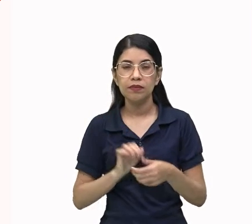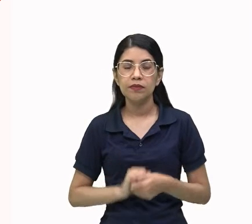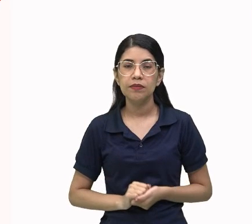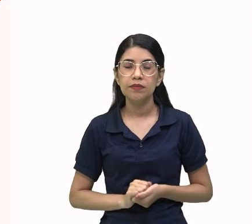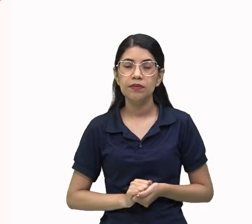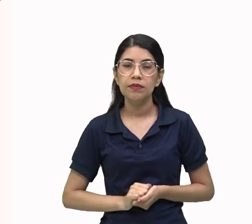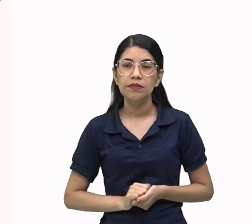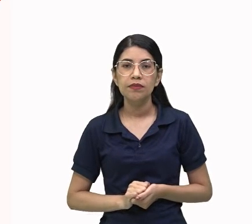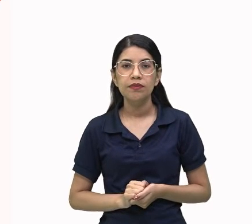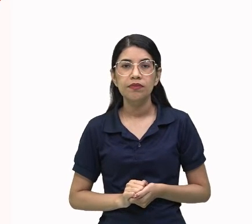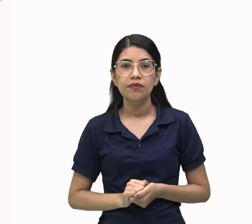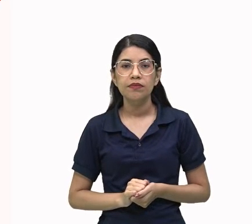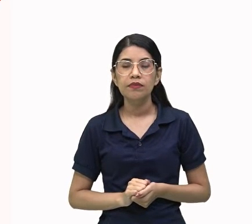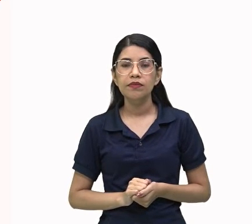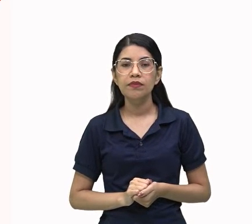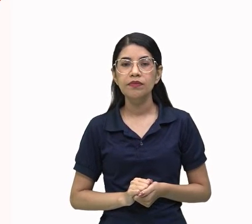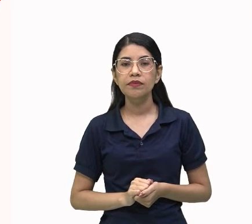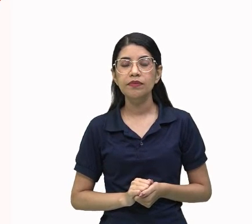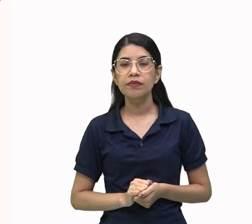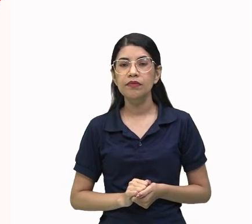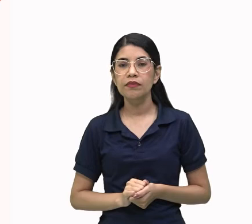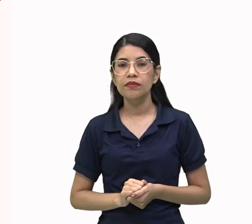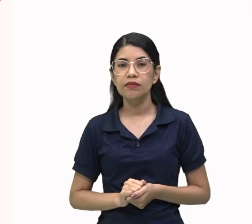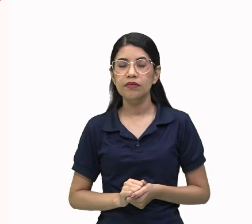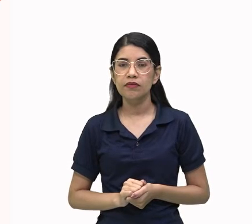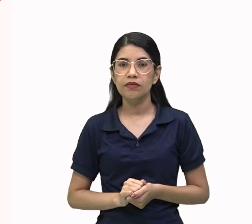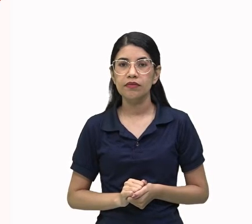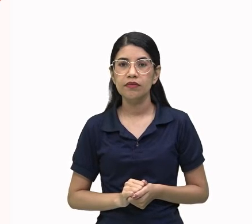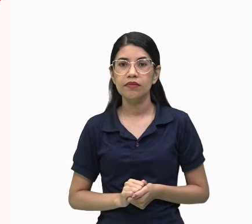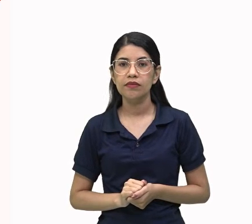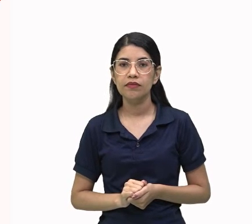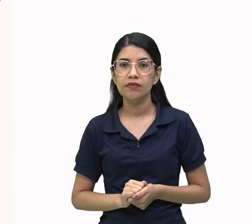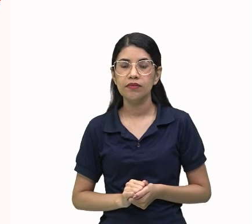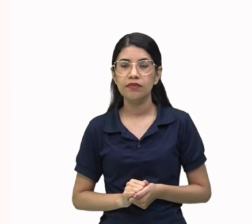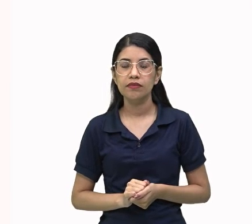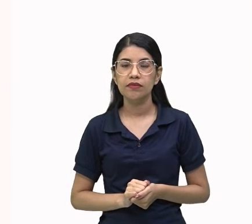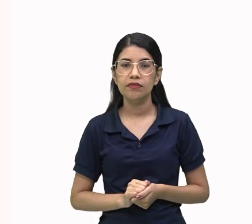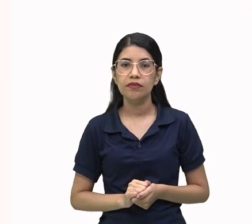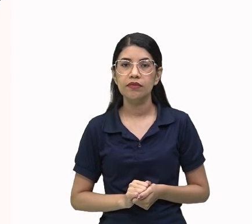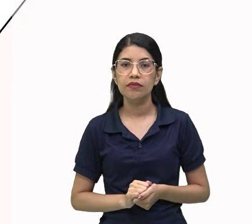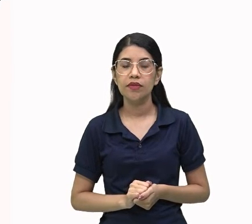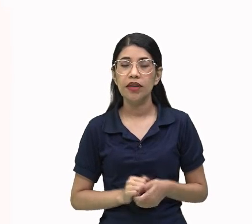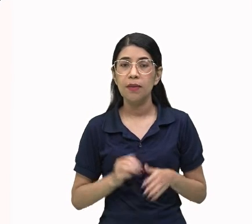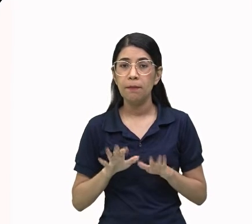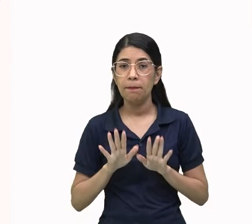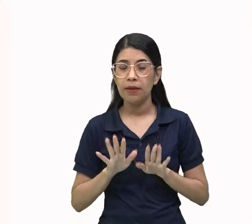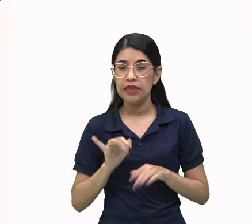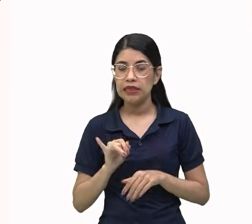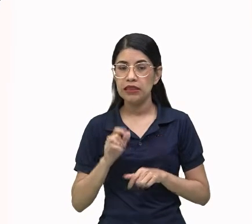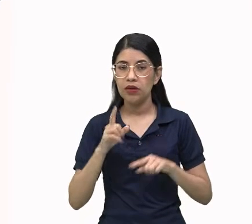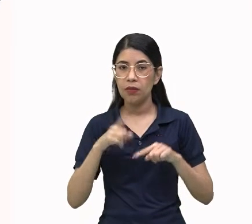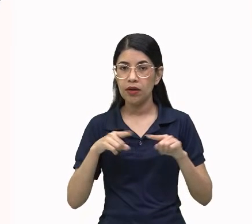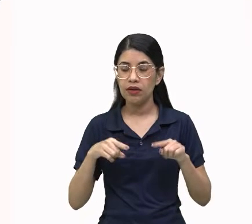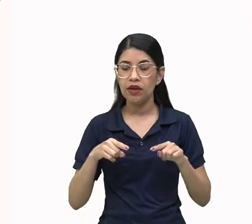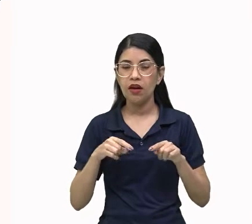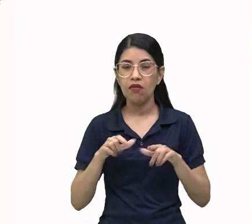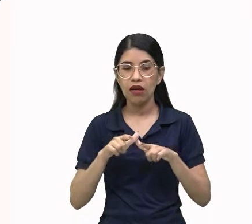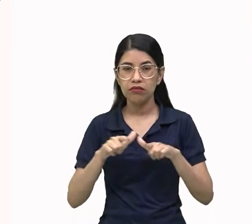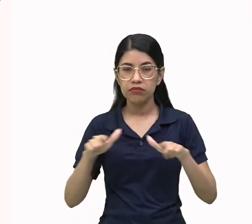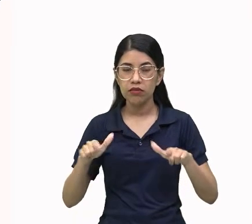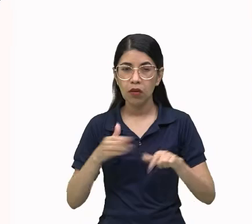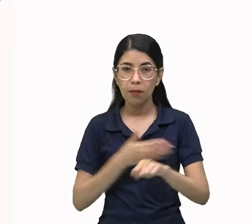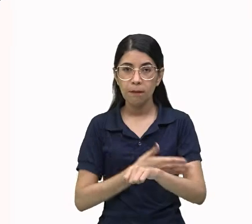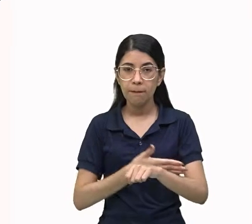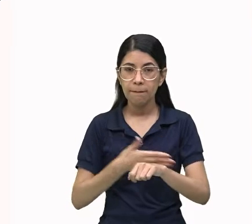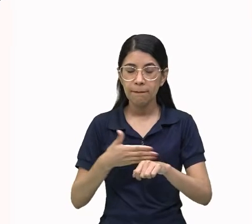vermelha, tá certo? Só a luz vermelha, então, é refletida. Ok? Agora, se o objeto for da cor